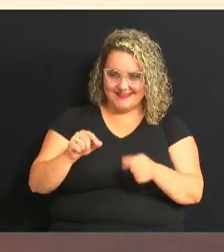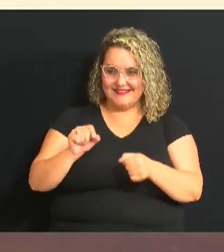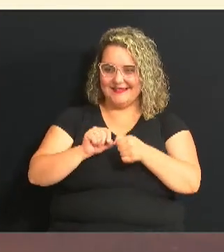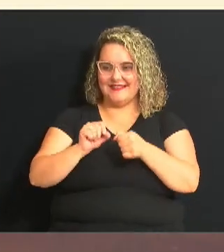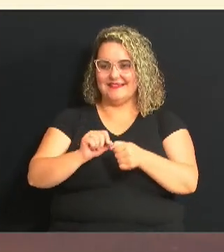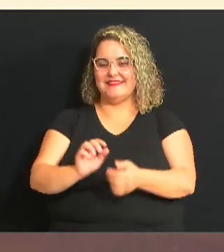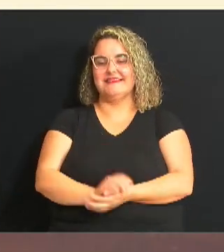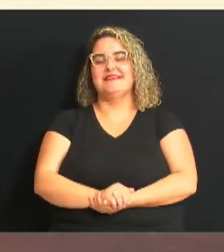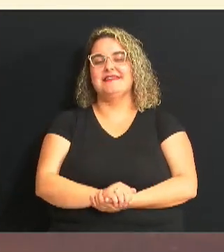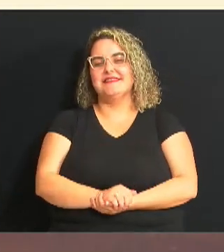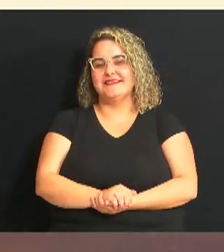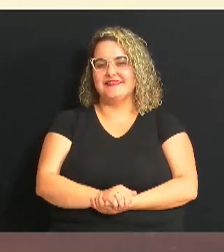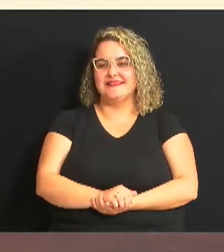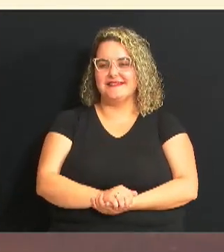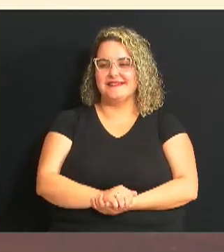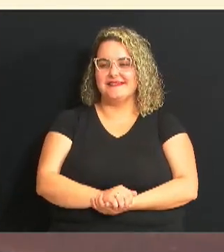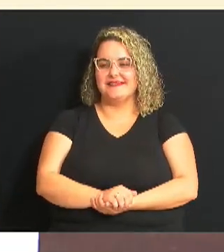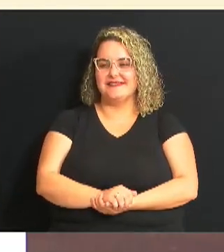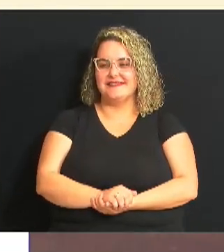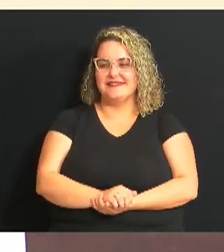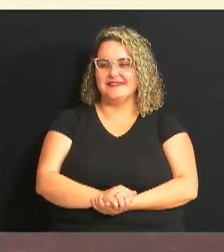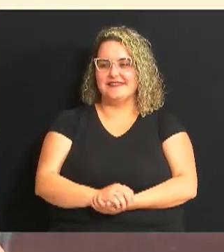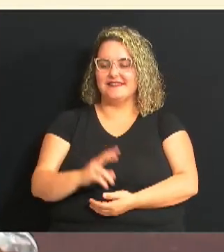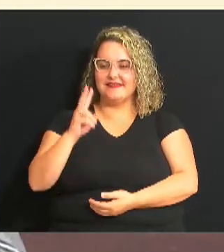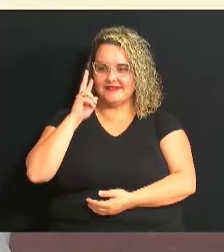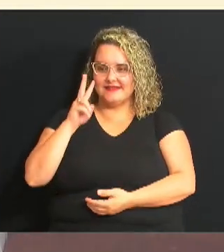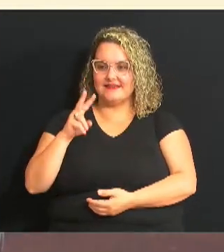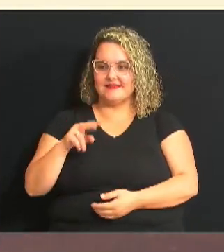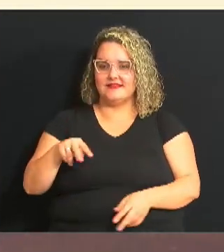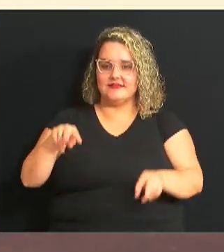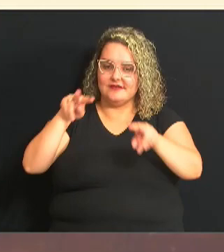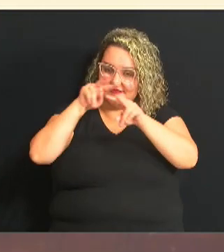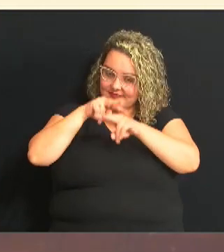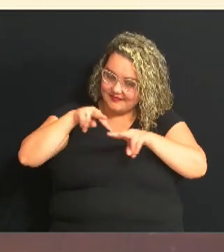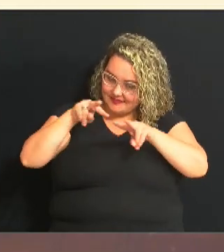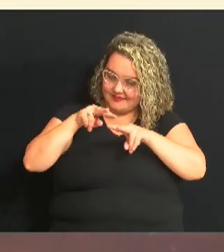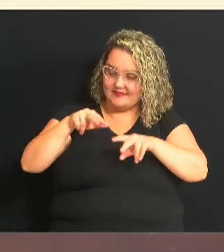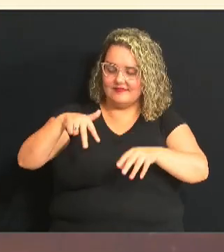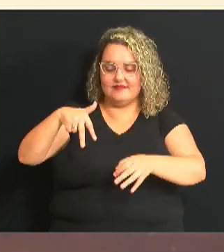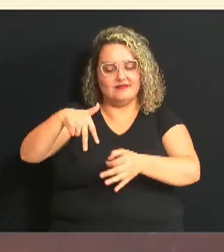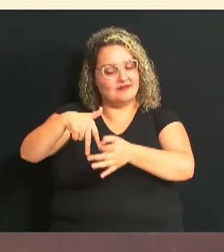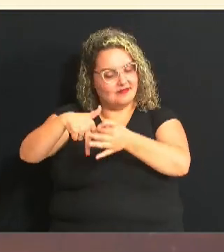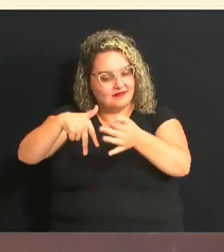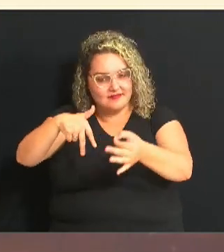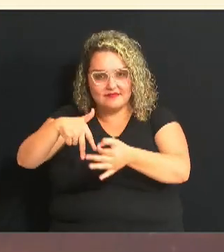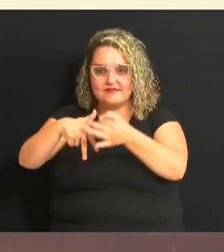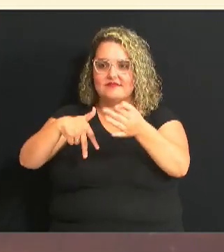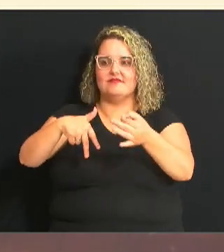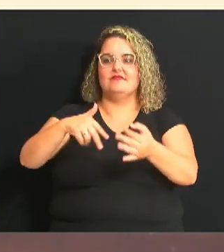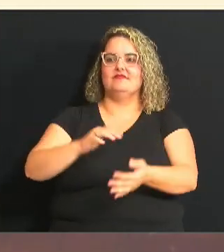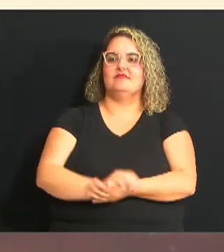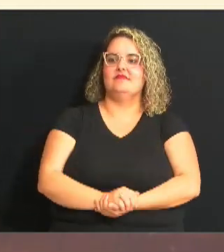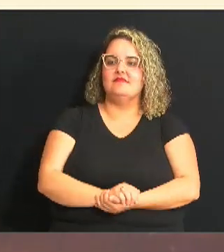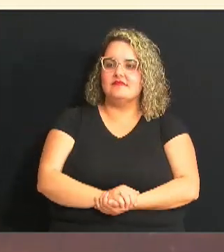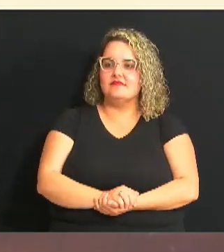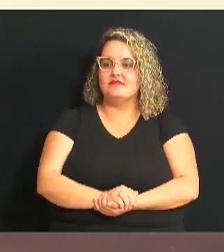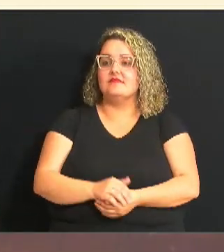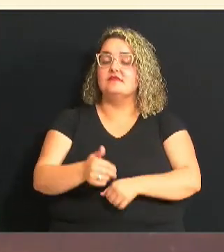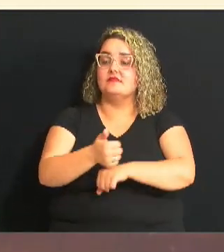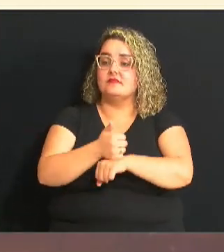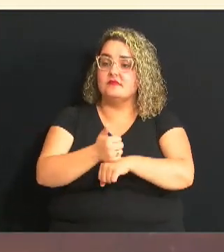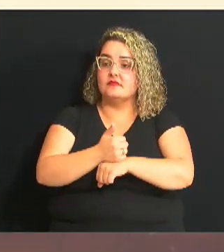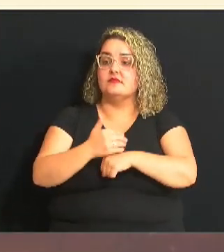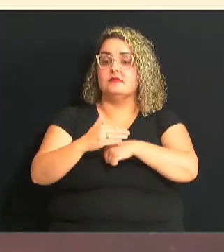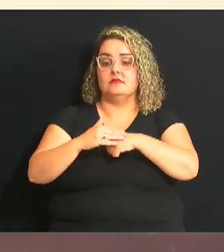Mas a gente vê pelo semblante dele, pelas palavras dele, o profissional que ele é, o carinho que ele tem